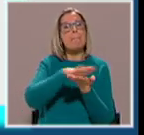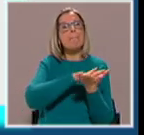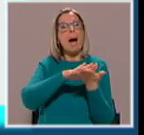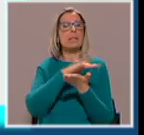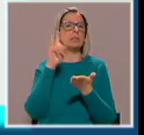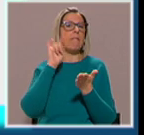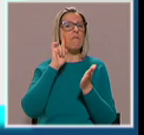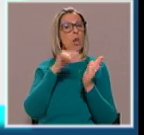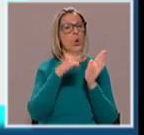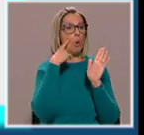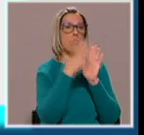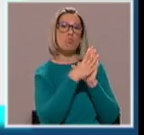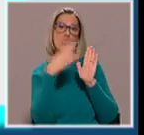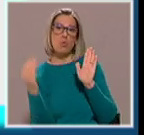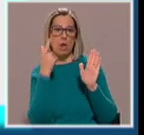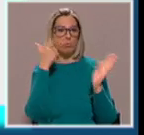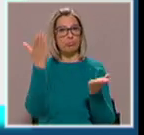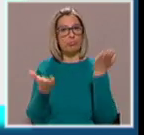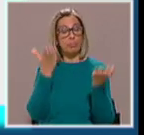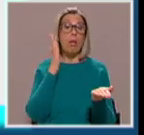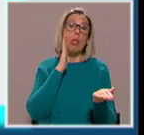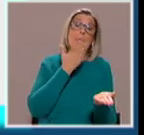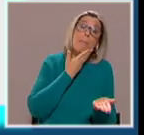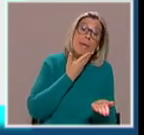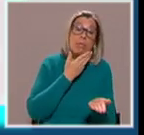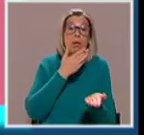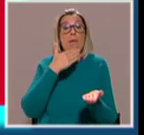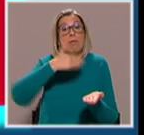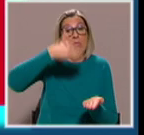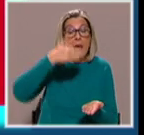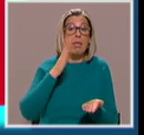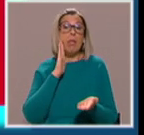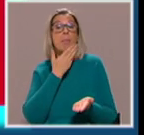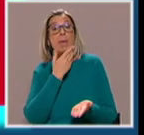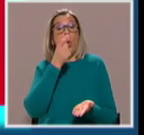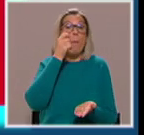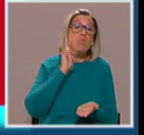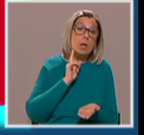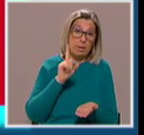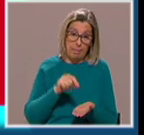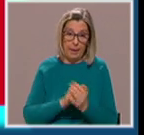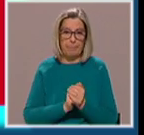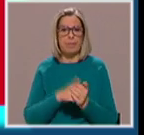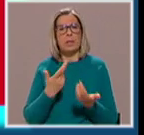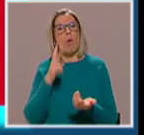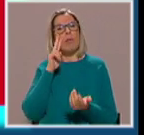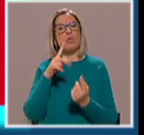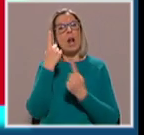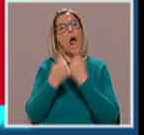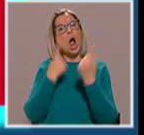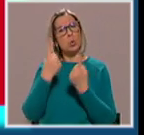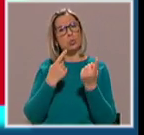referência, que podem variar em função da idade e do género. Vejamos então alguns valores de referência em relação às